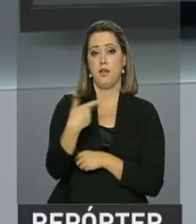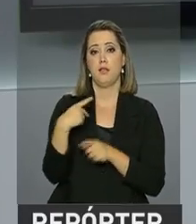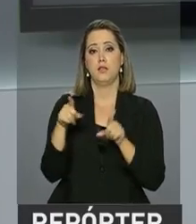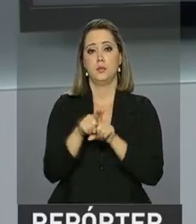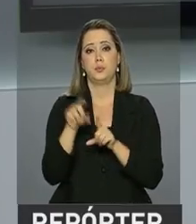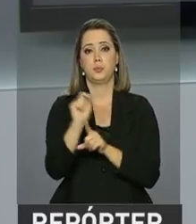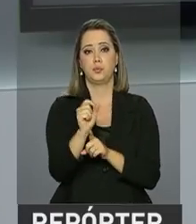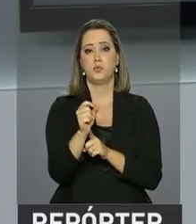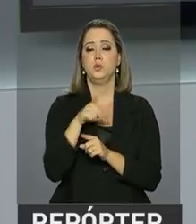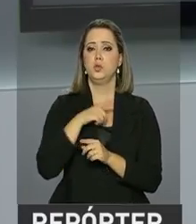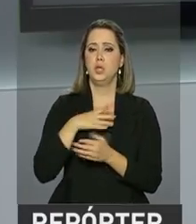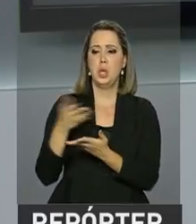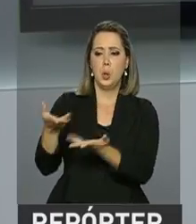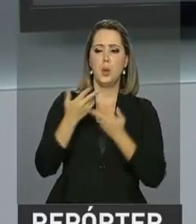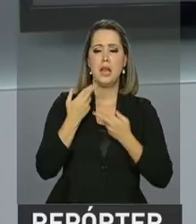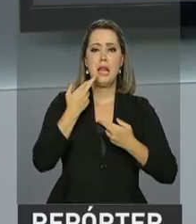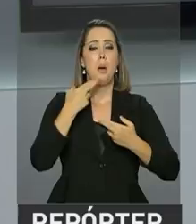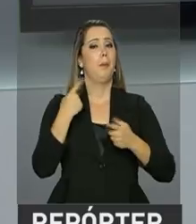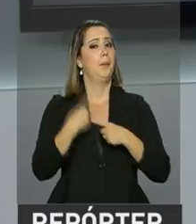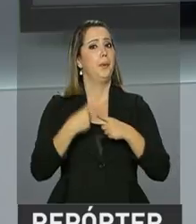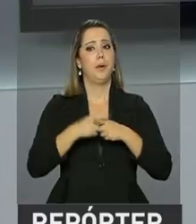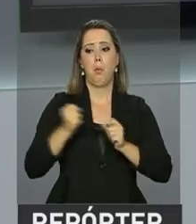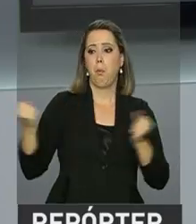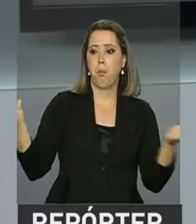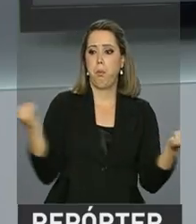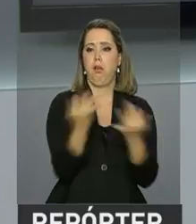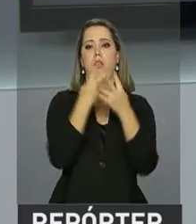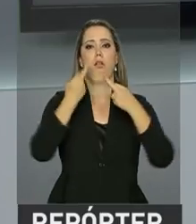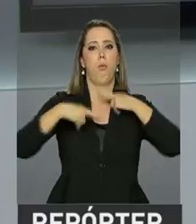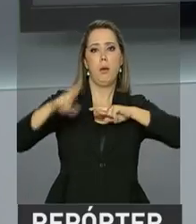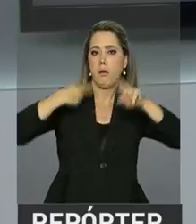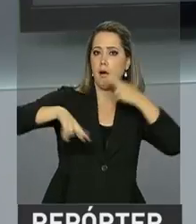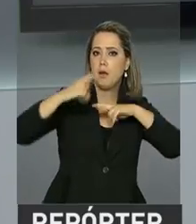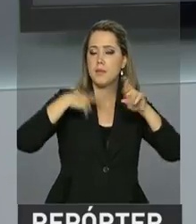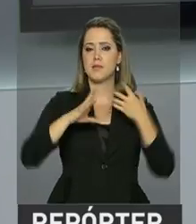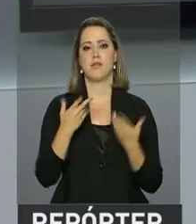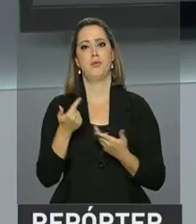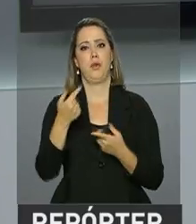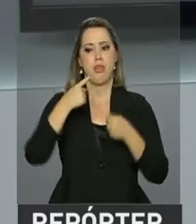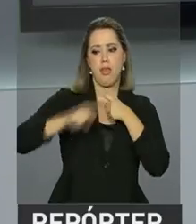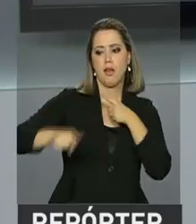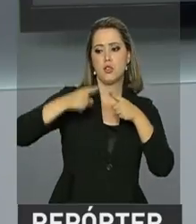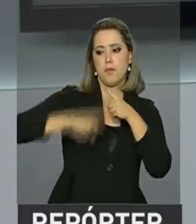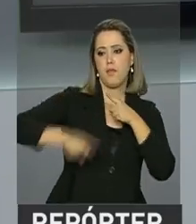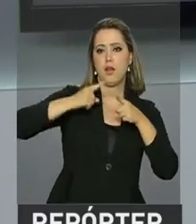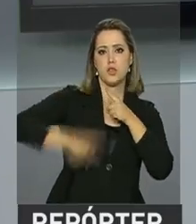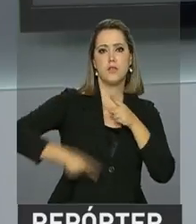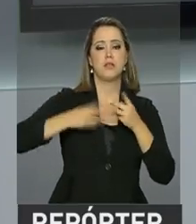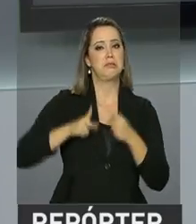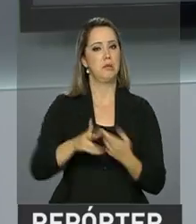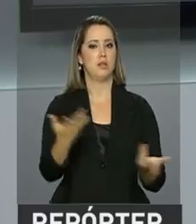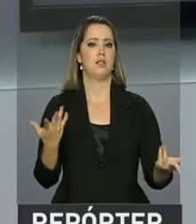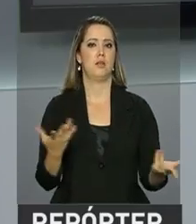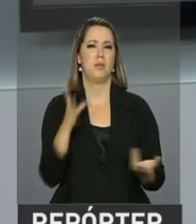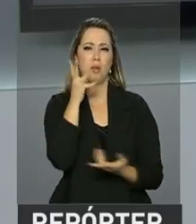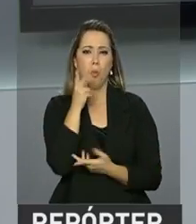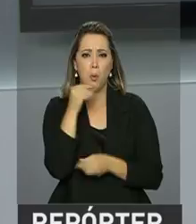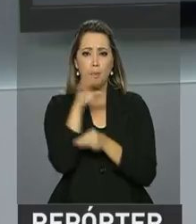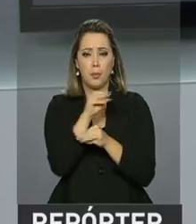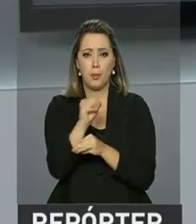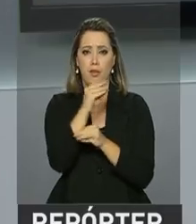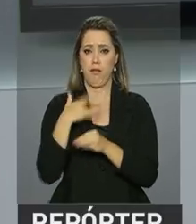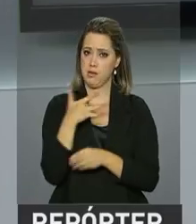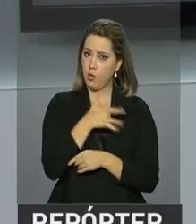suplementar ans em função de reclamações sobre a cobertura como negativas e demora no atendimento além de